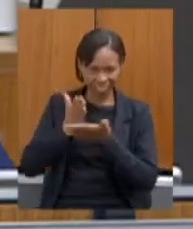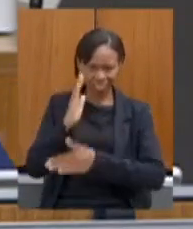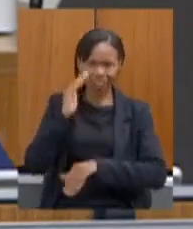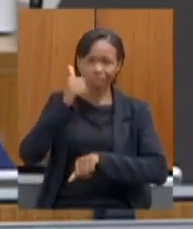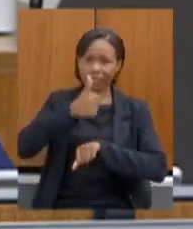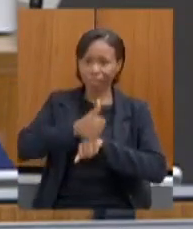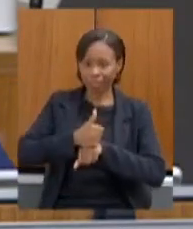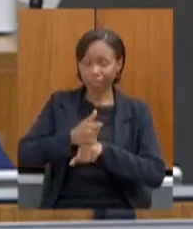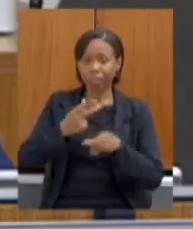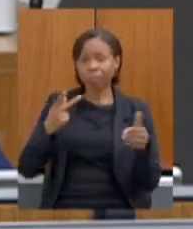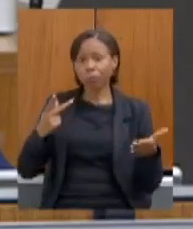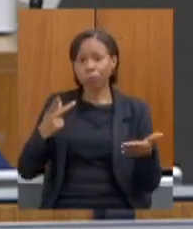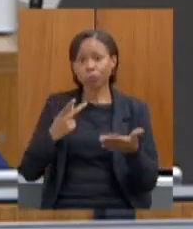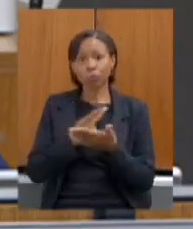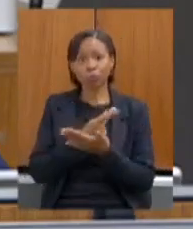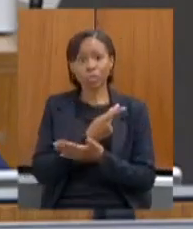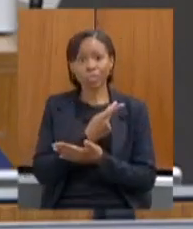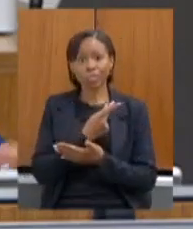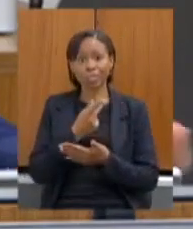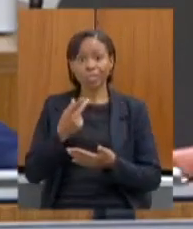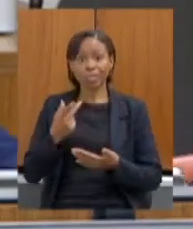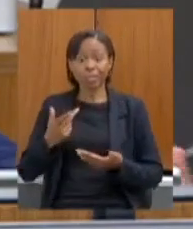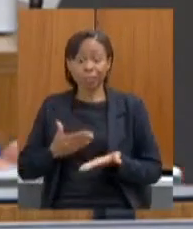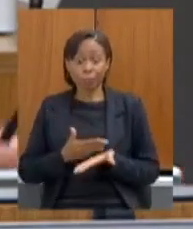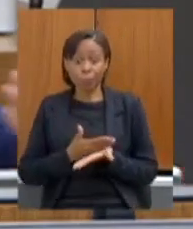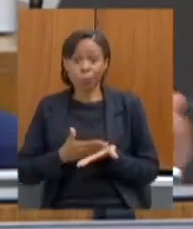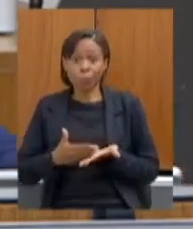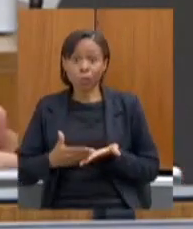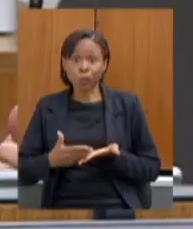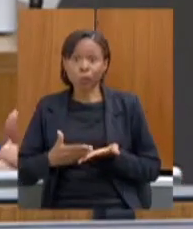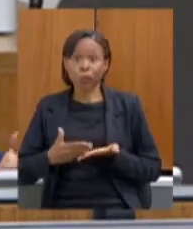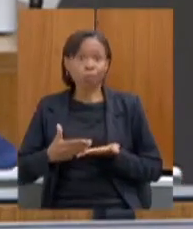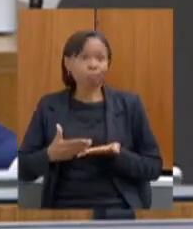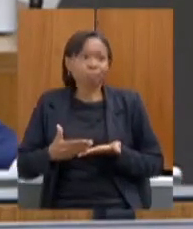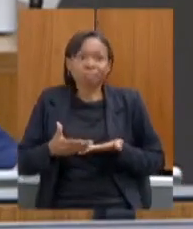chegou ao governo do Estado praticamente sem grupo, político,